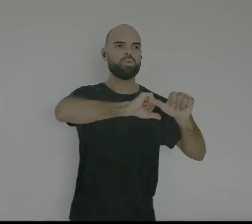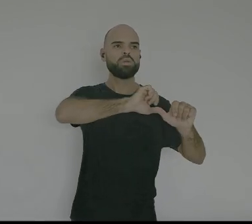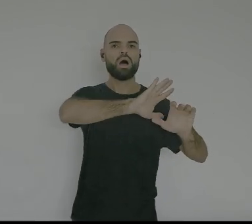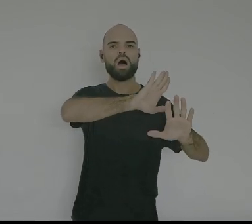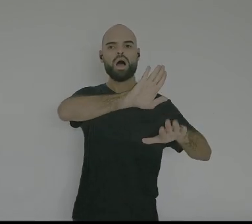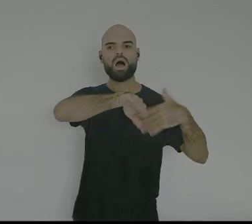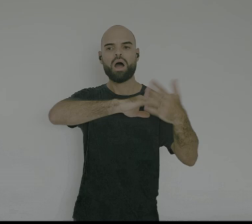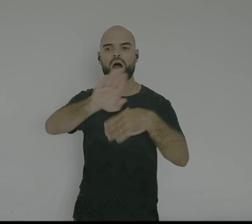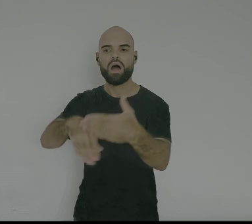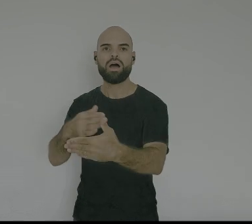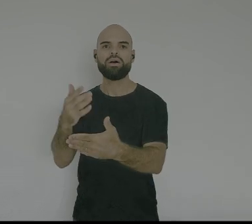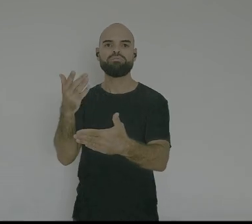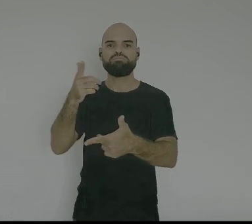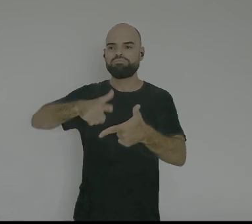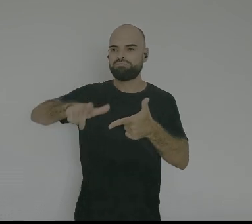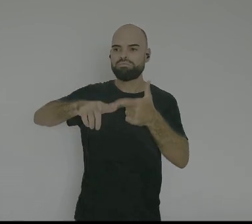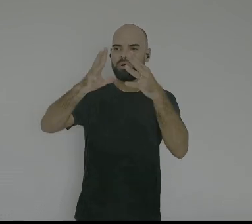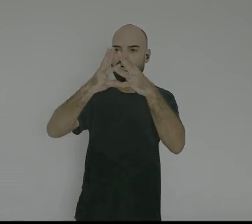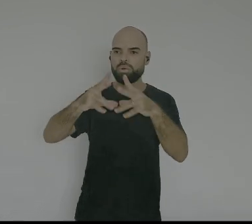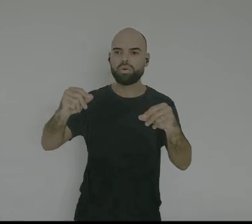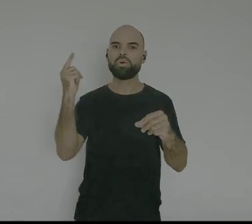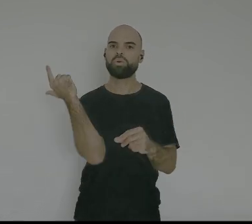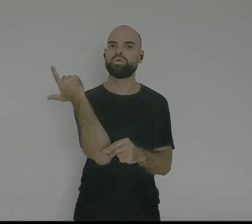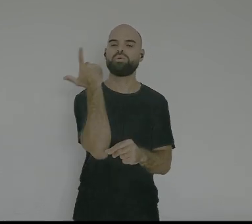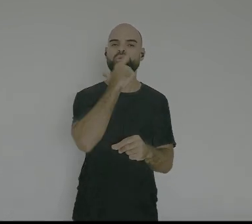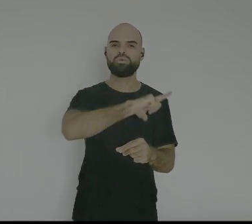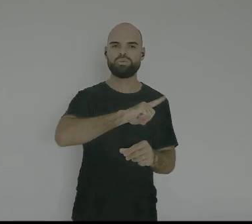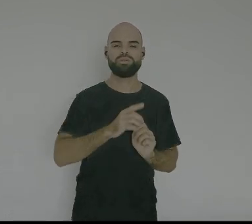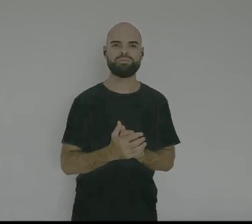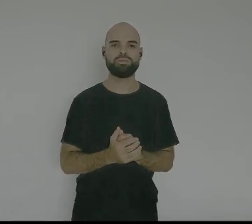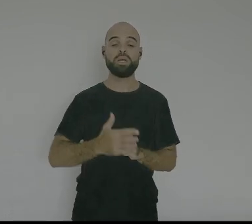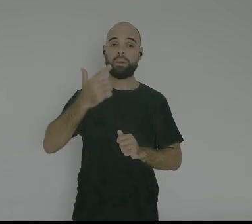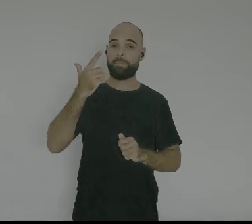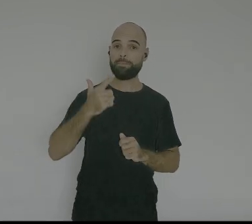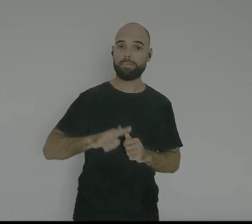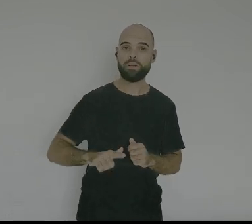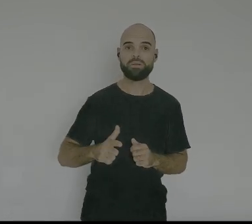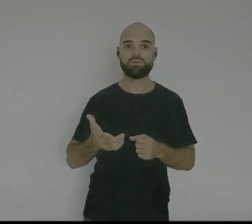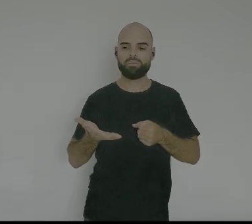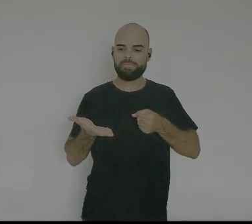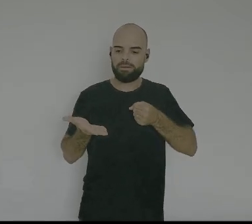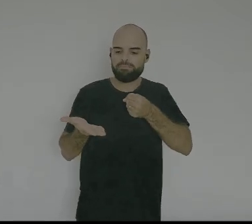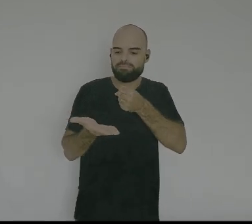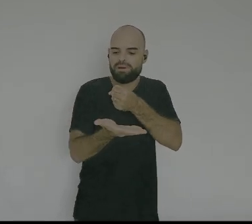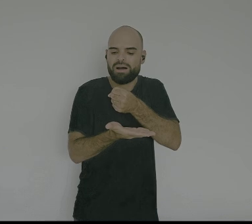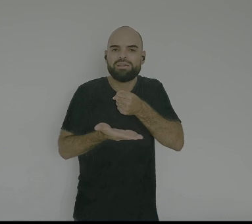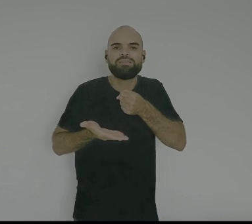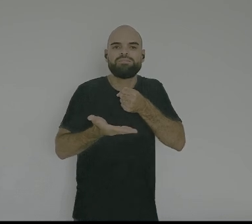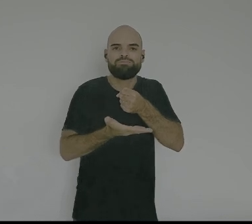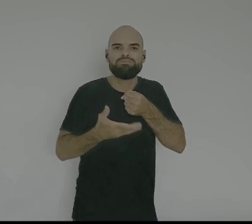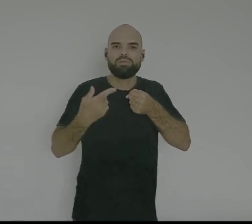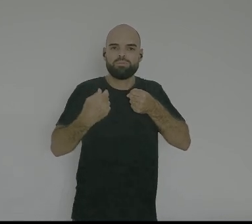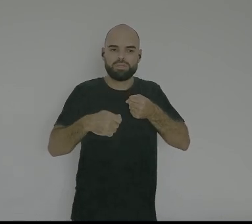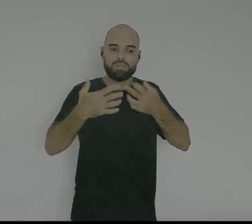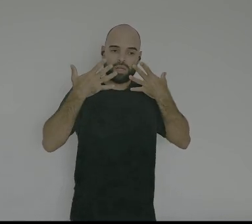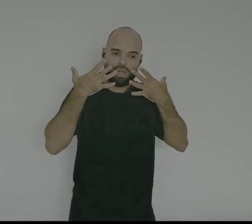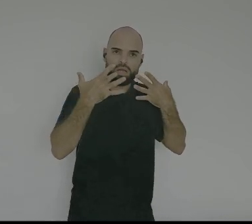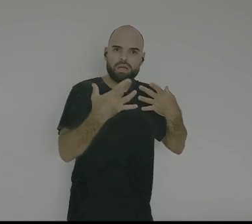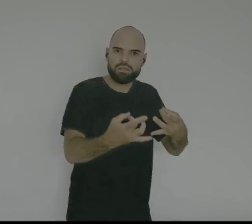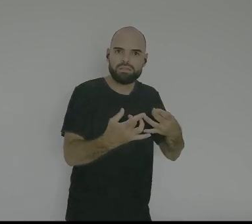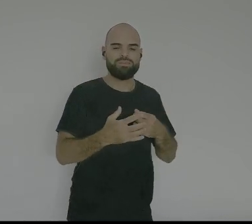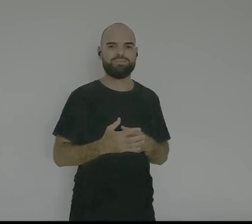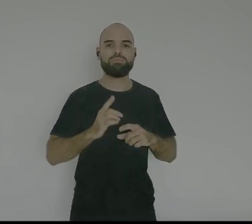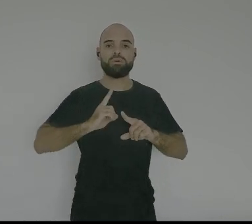de mudanças em outros pontos de atenção de uma rede. E coloca uma questão de base. A